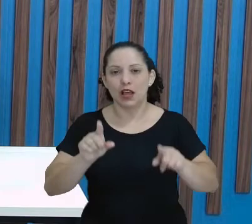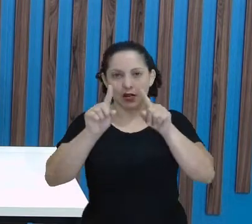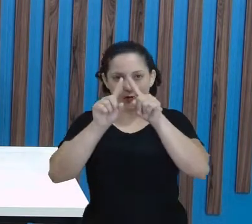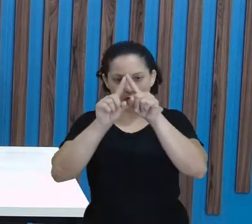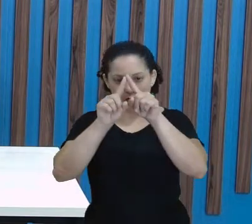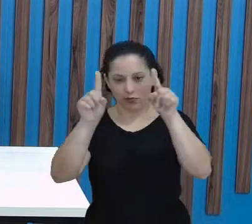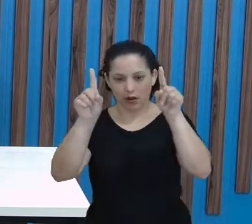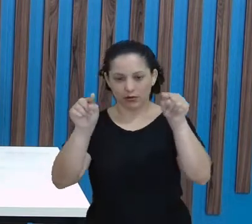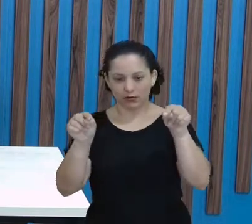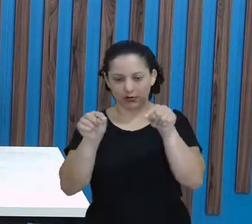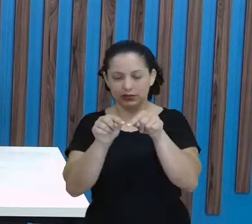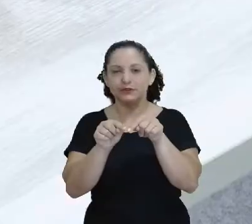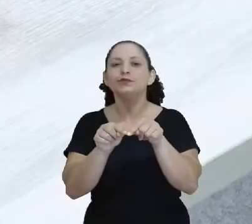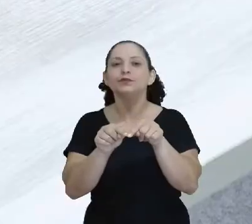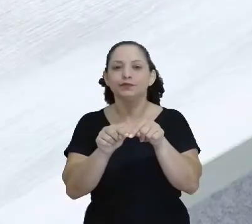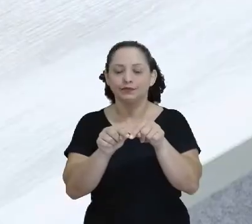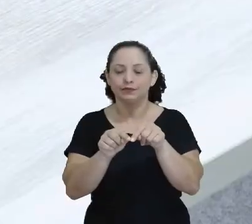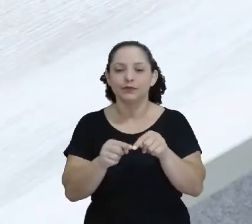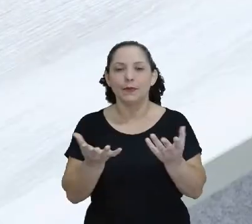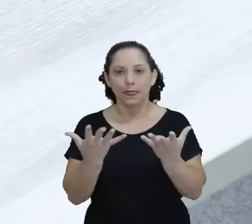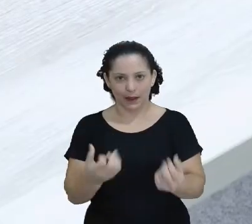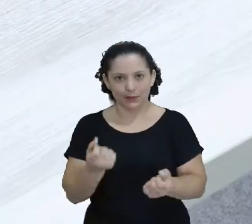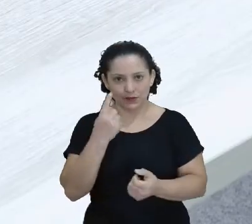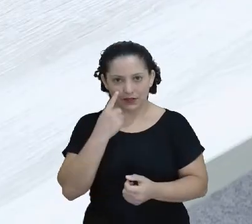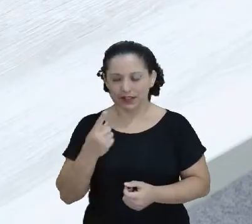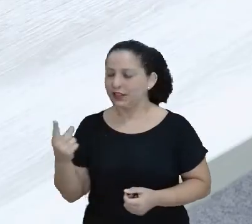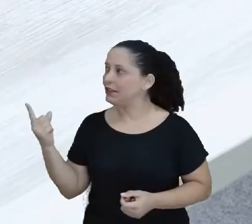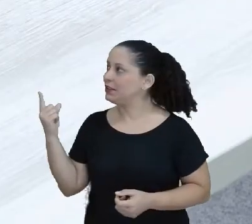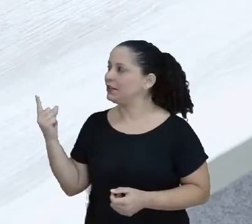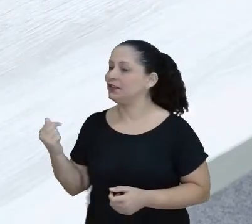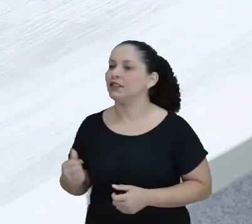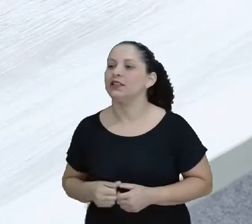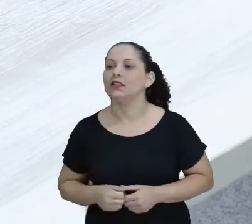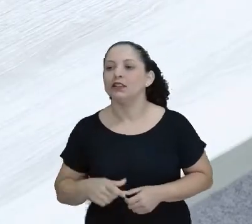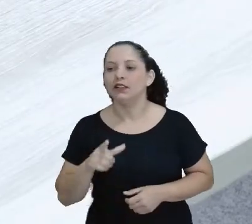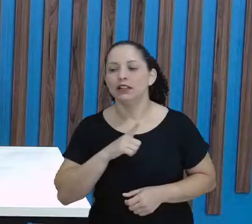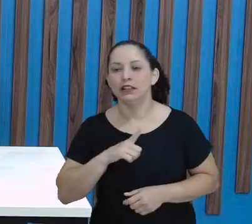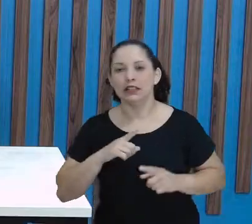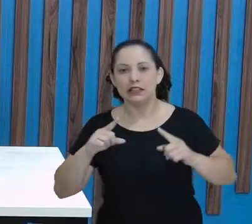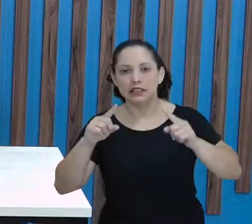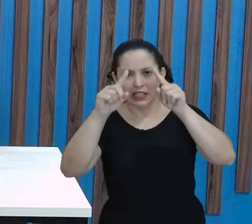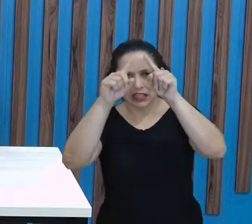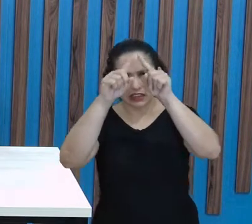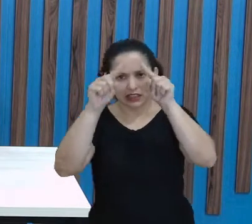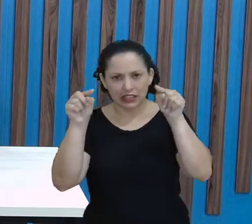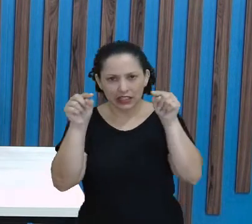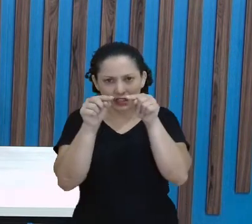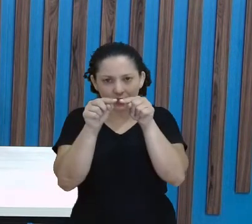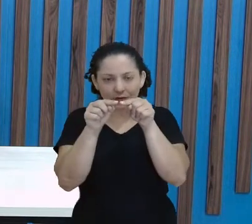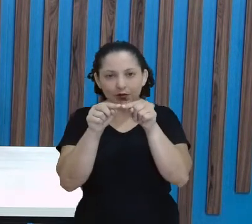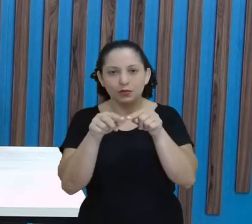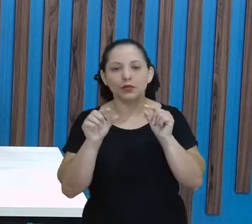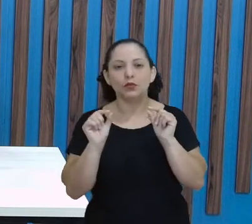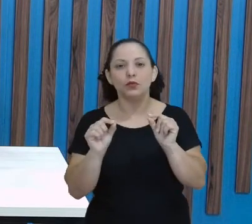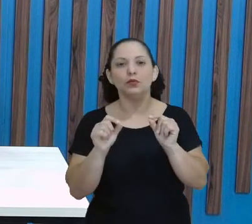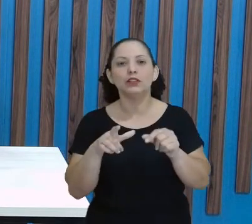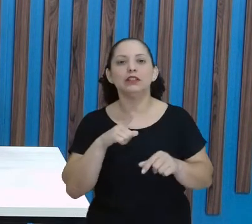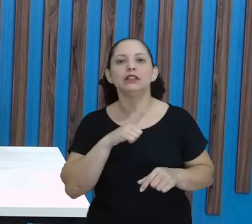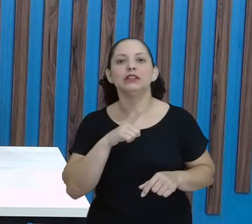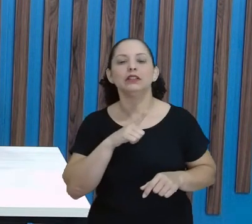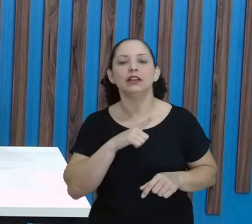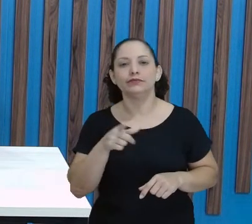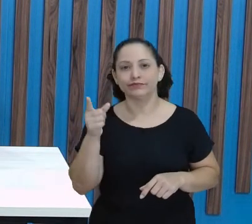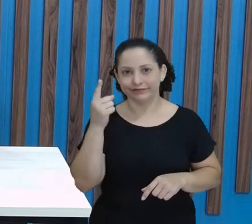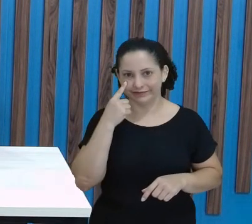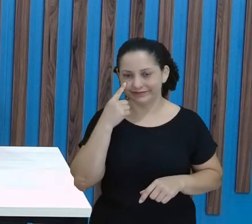quadrinho. Então, vamos lá, eu vou pegar esse triângulo pequeno aqui, que se eu colocar aqui, ó, eu vou sobrepor, lembra o